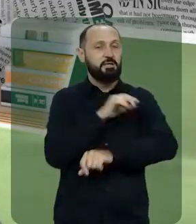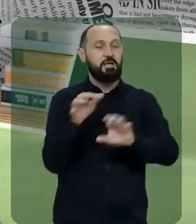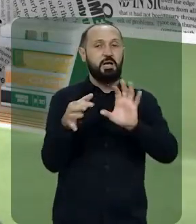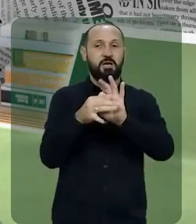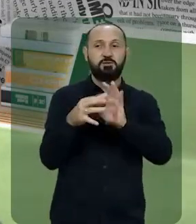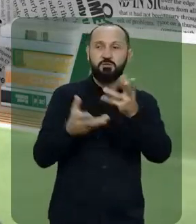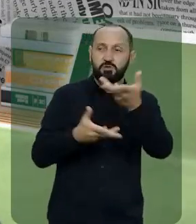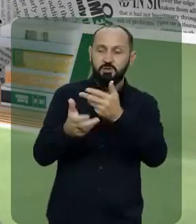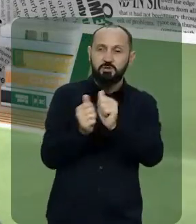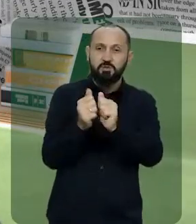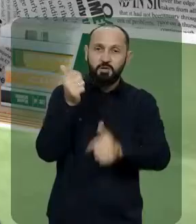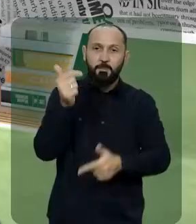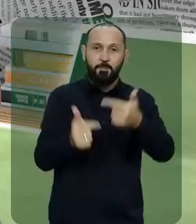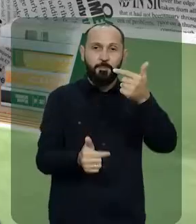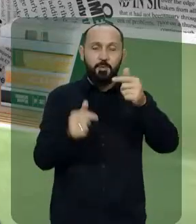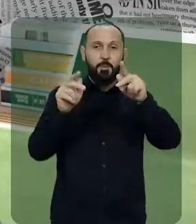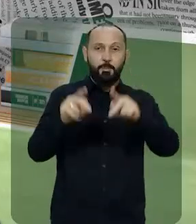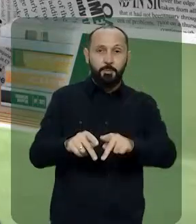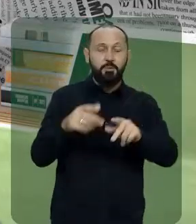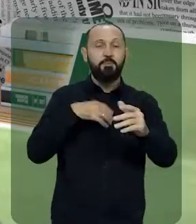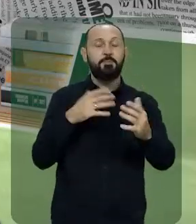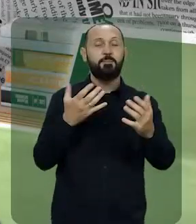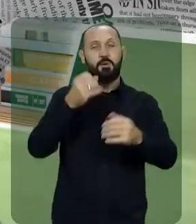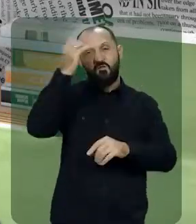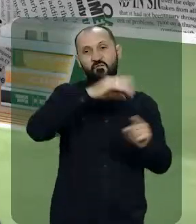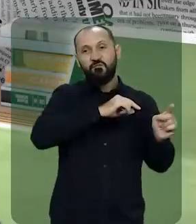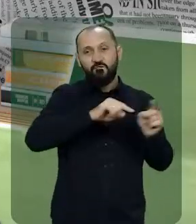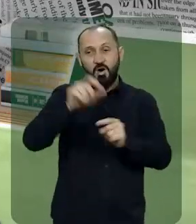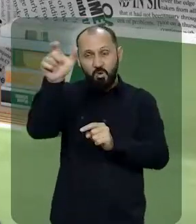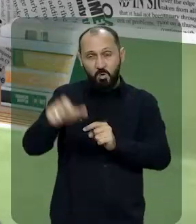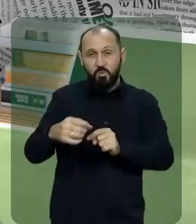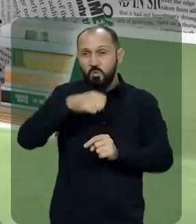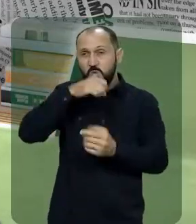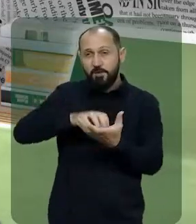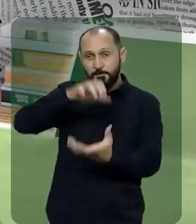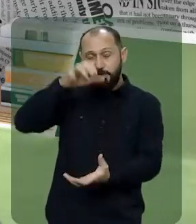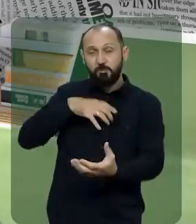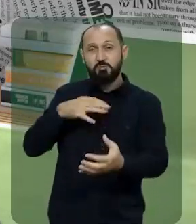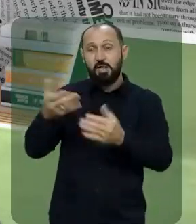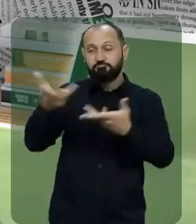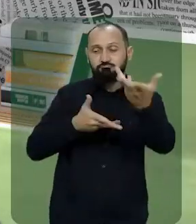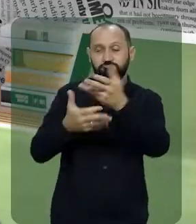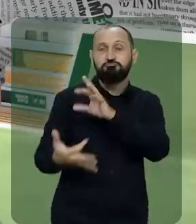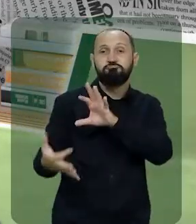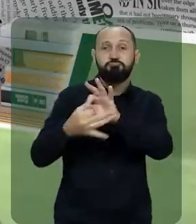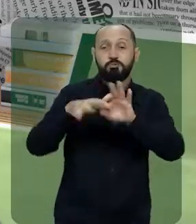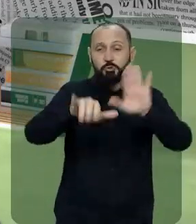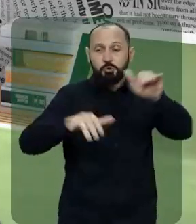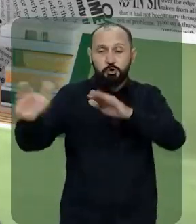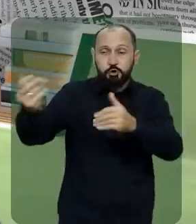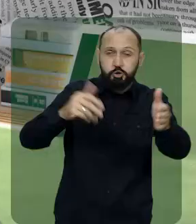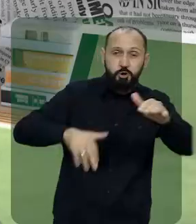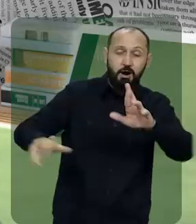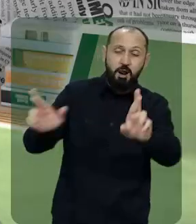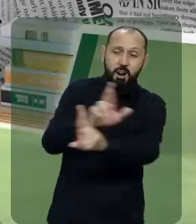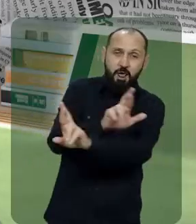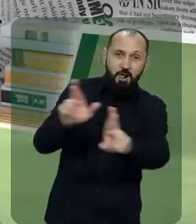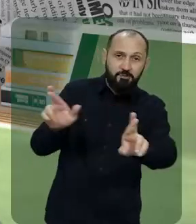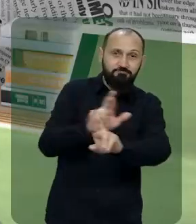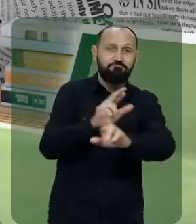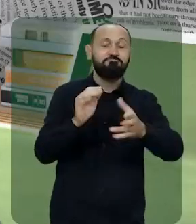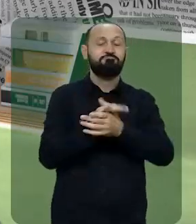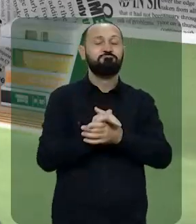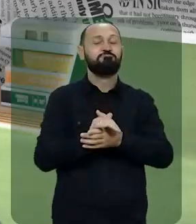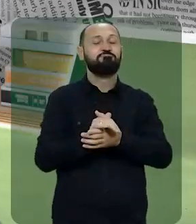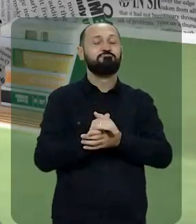e começamos a discussão da criação de um GT, a partir da subsecretaria, que a subsecretaria ela é articuladora das